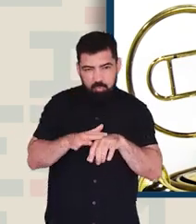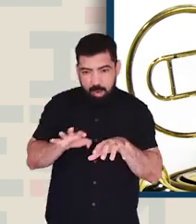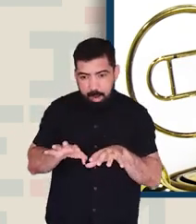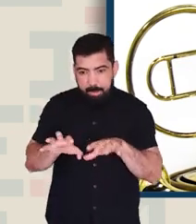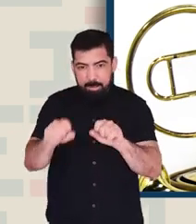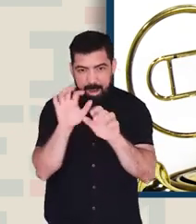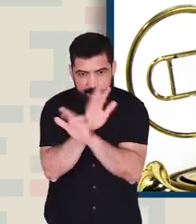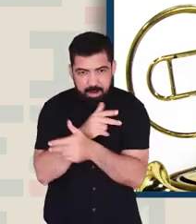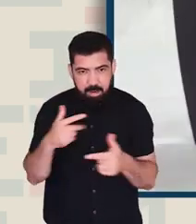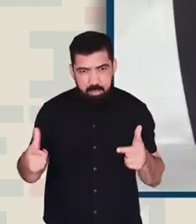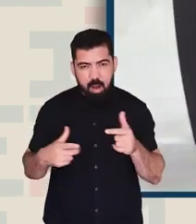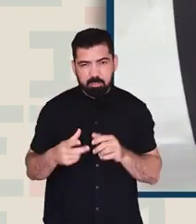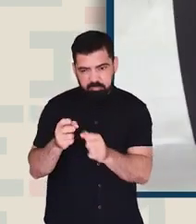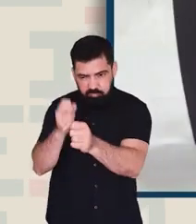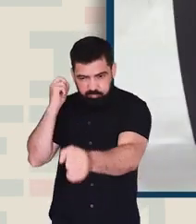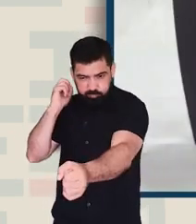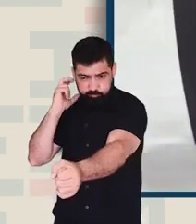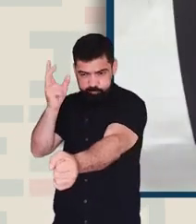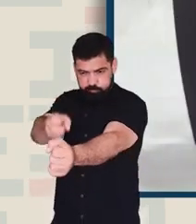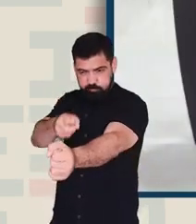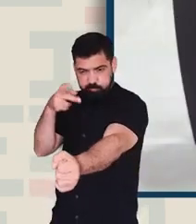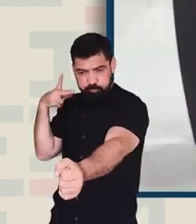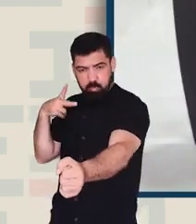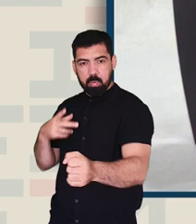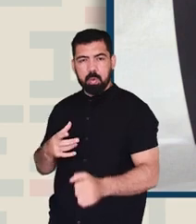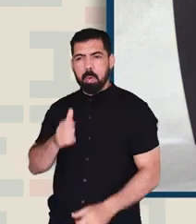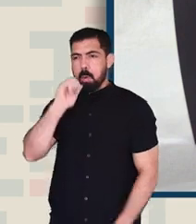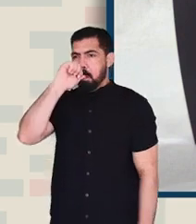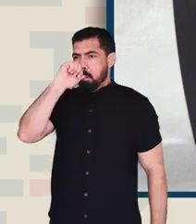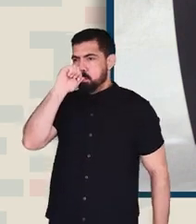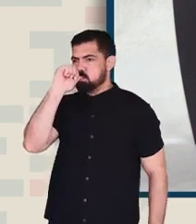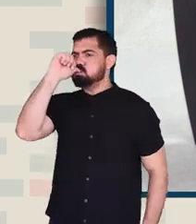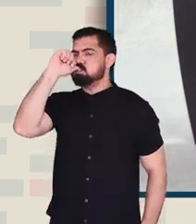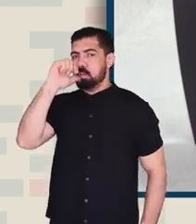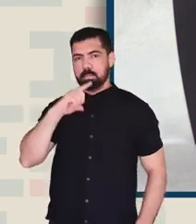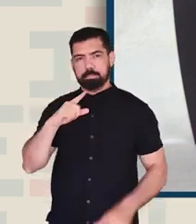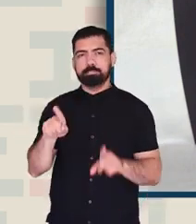era uma ferramenta utilizada por caçadores. Aqui,